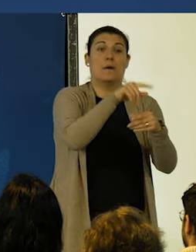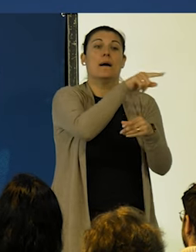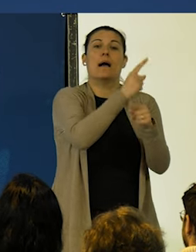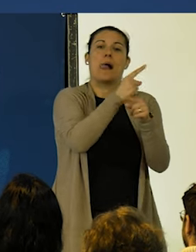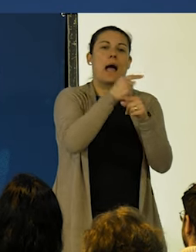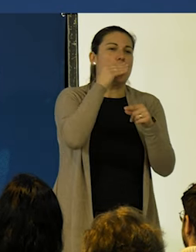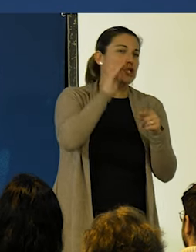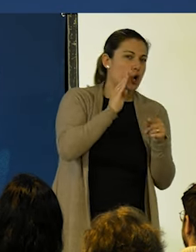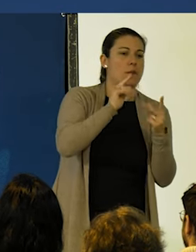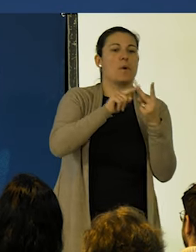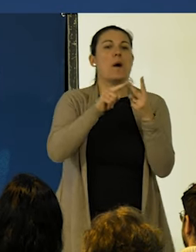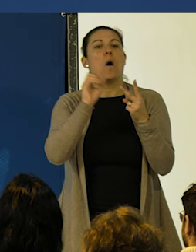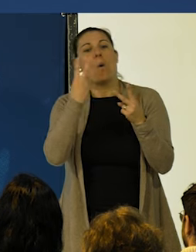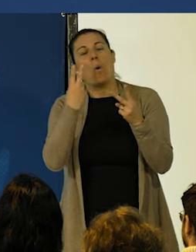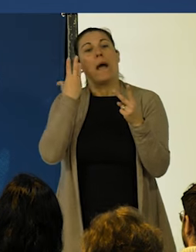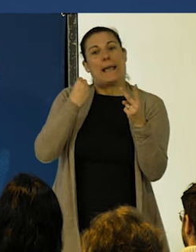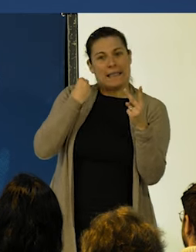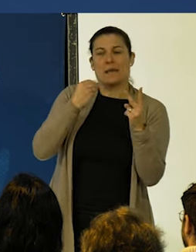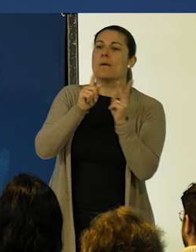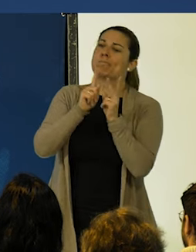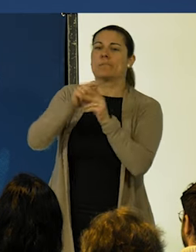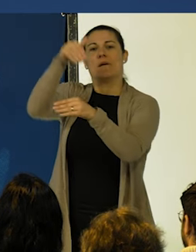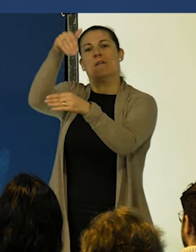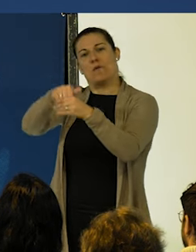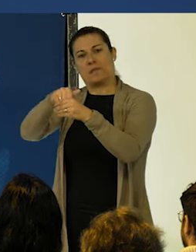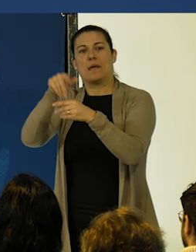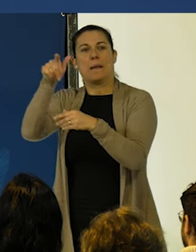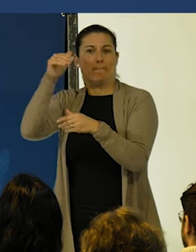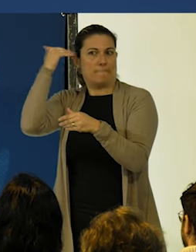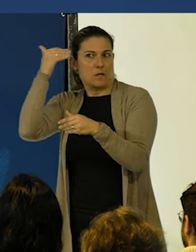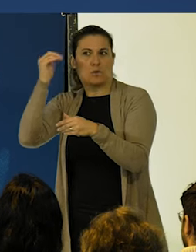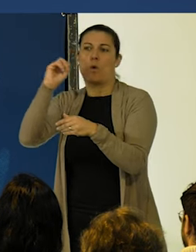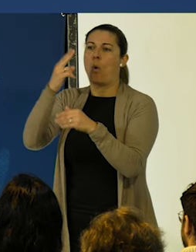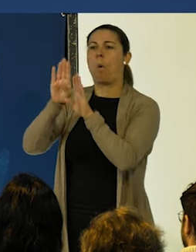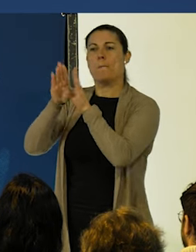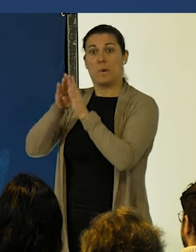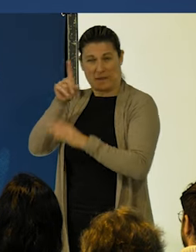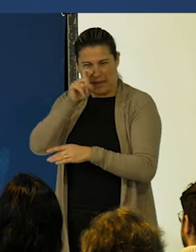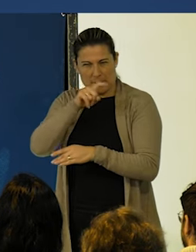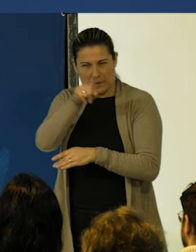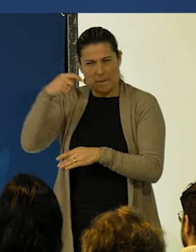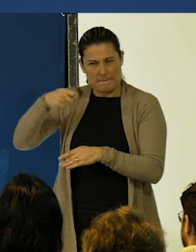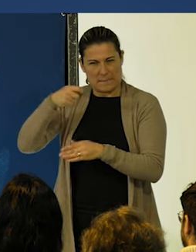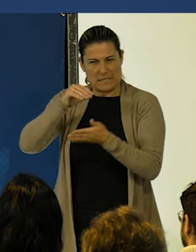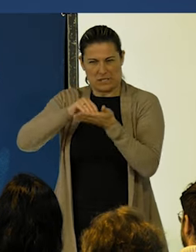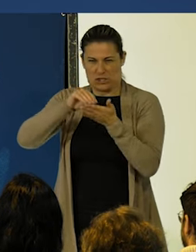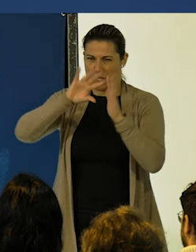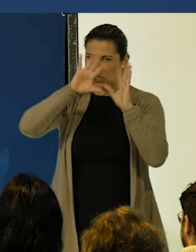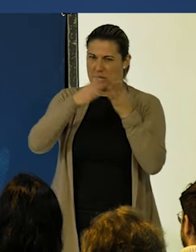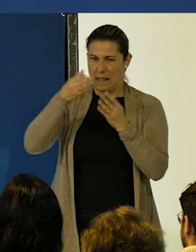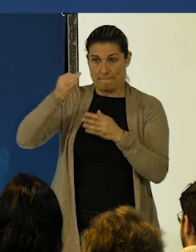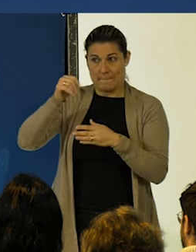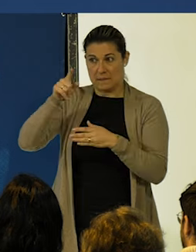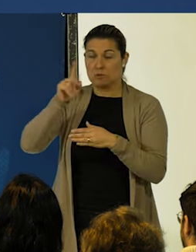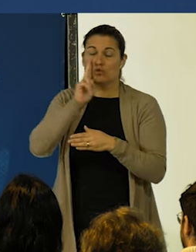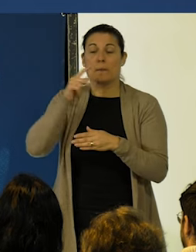Catarina é votar no Passos e no Portas. Lembram-se desta frase do presidente, secretário-geral do Partido Socialista?